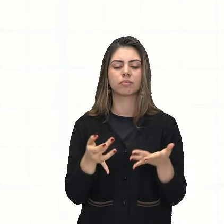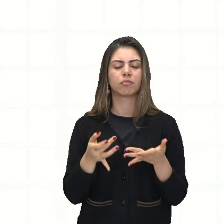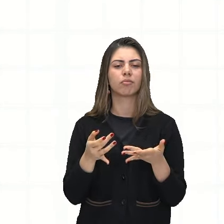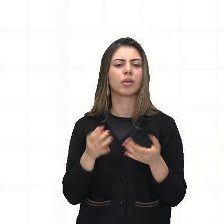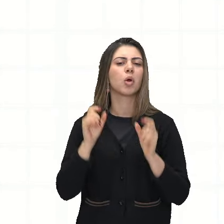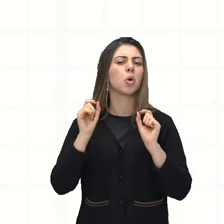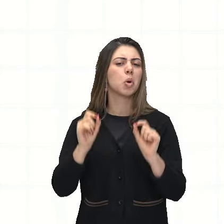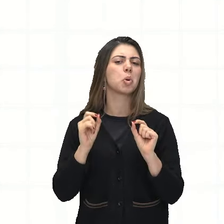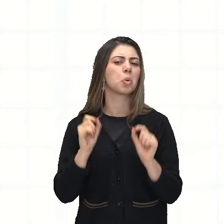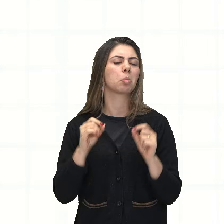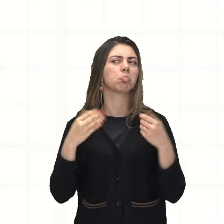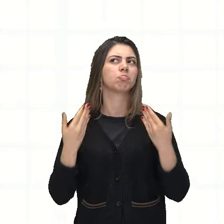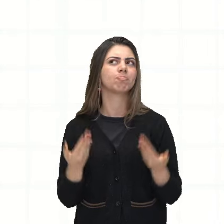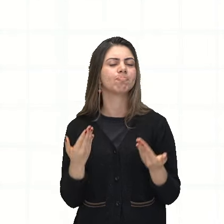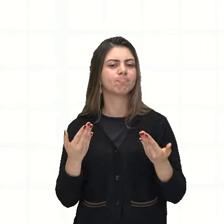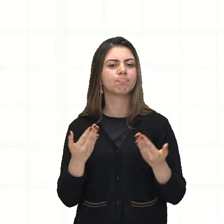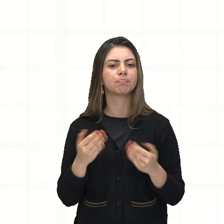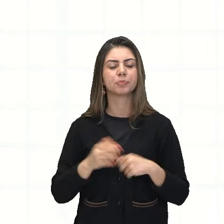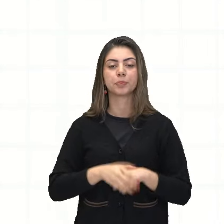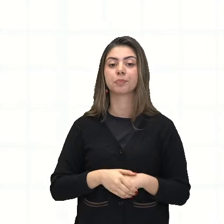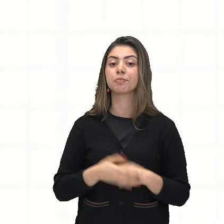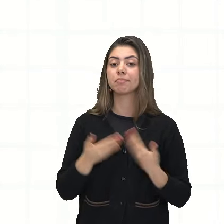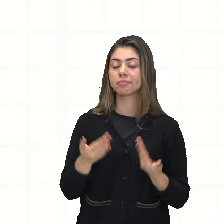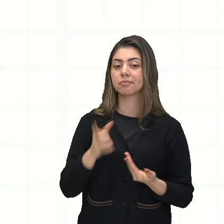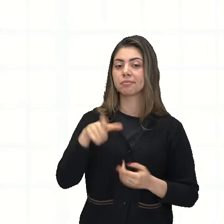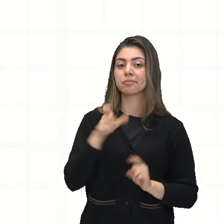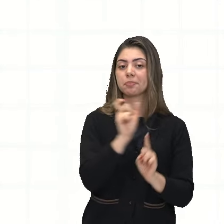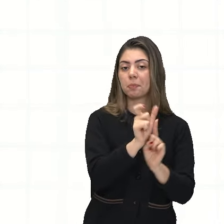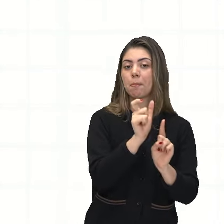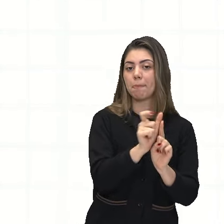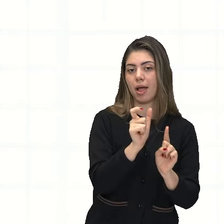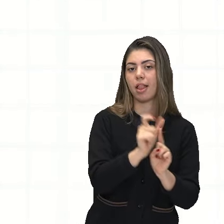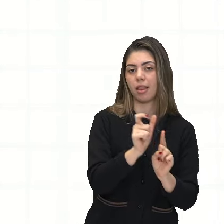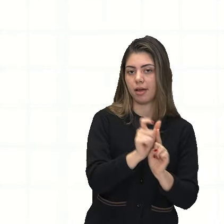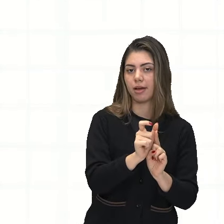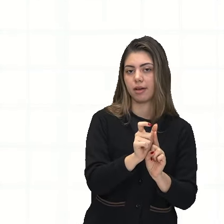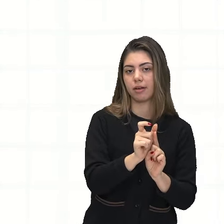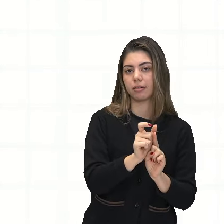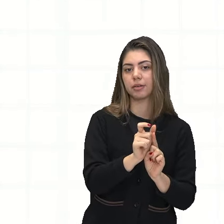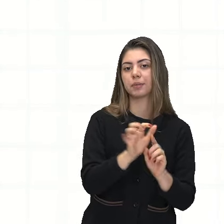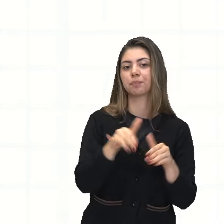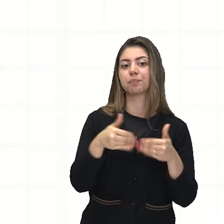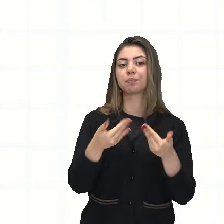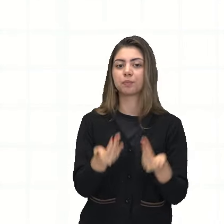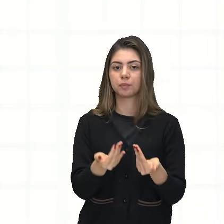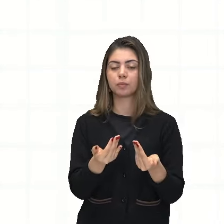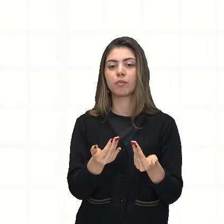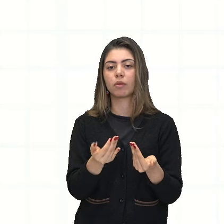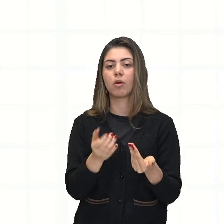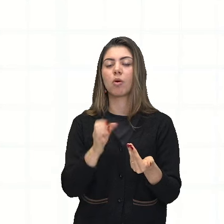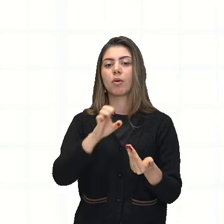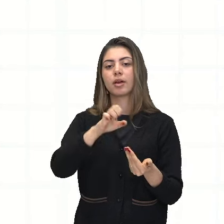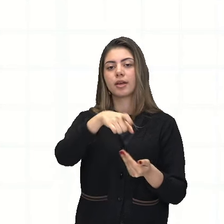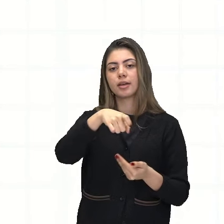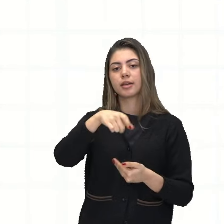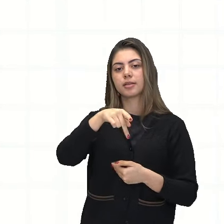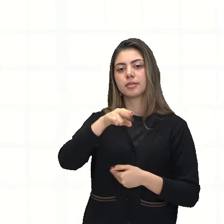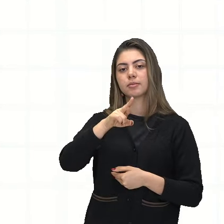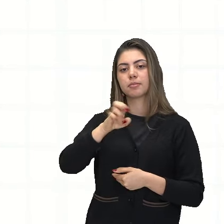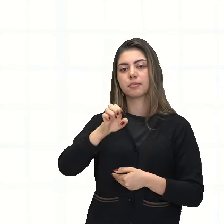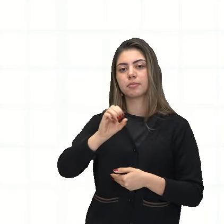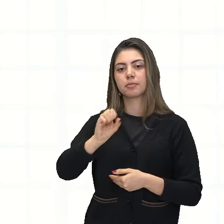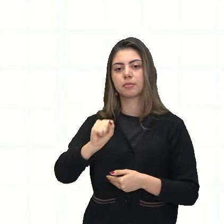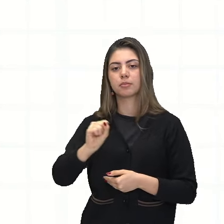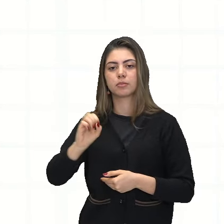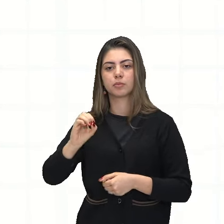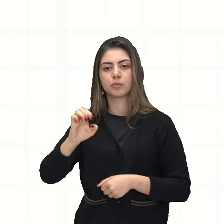essa coesão por conectivos? São palavras ou expressões usadas